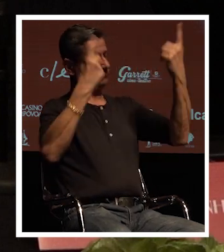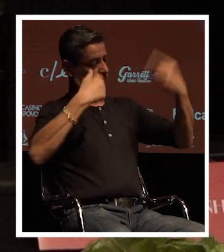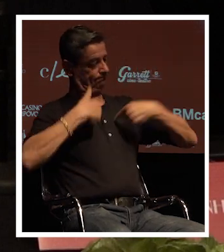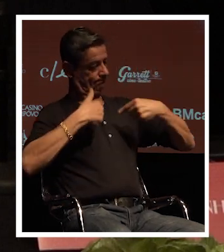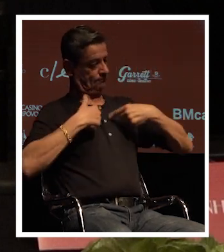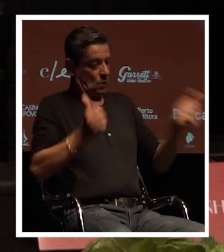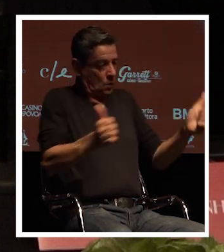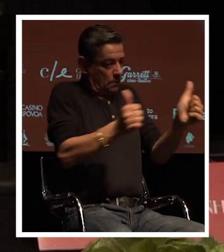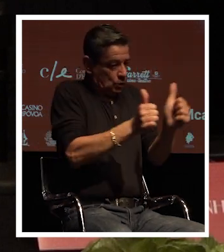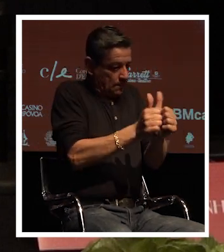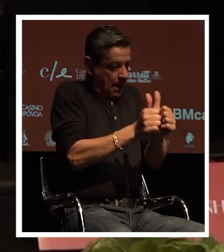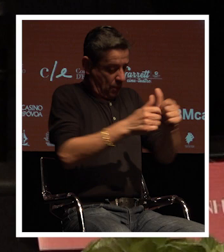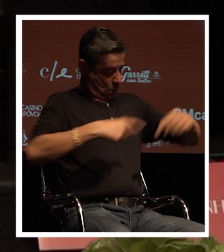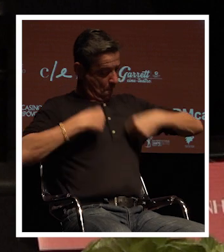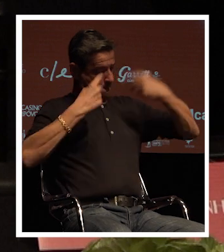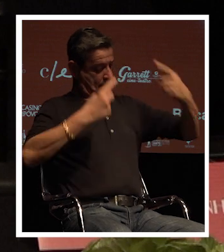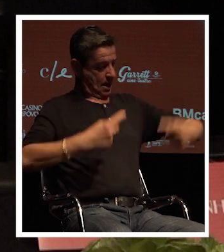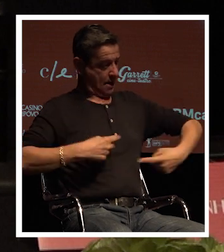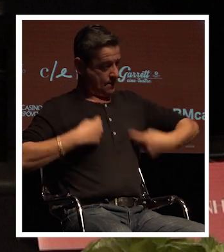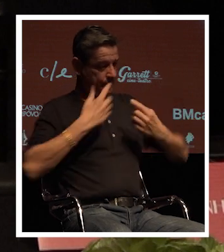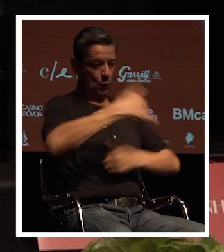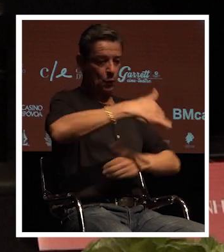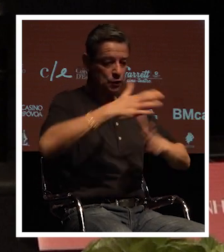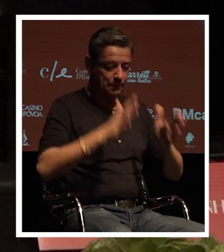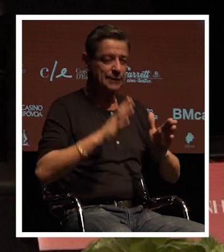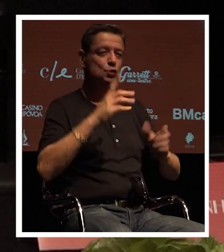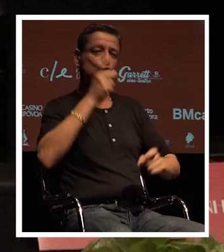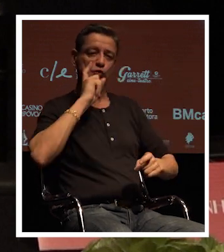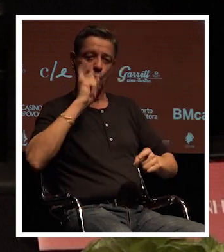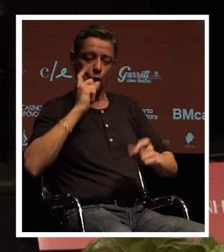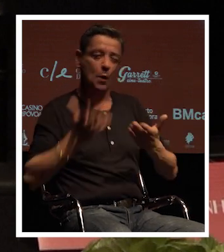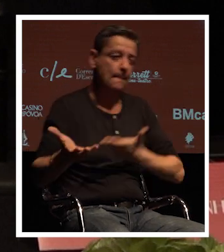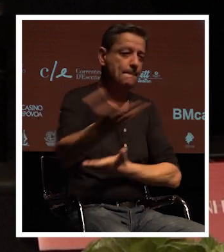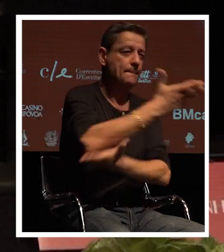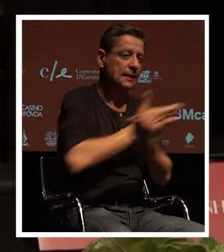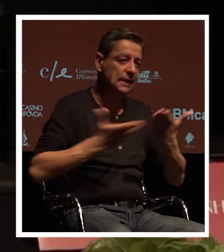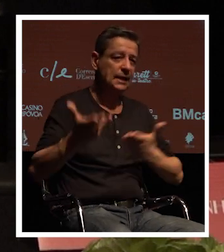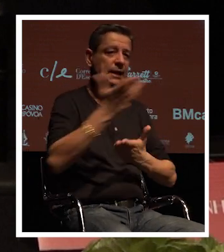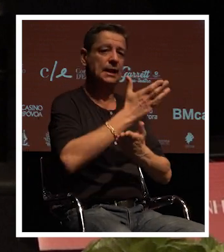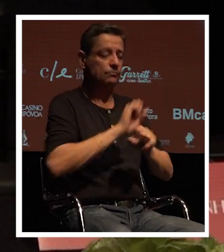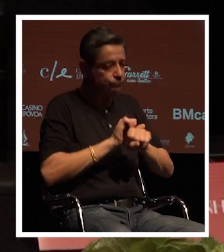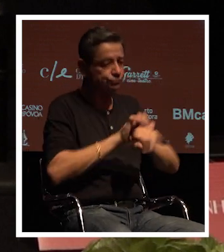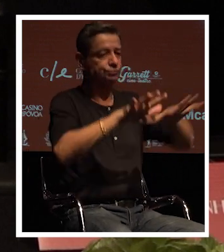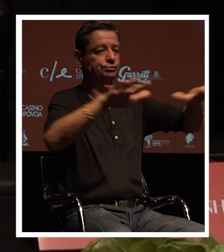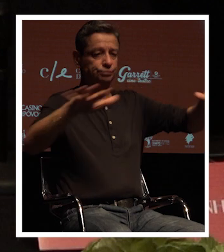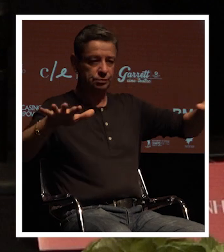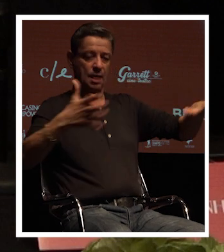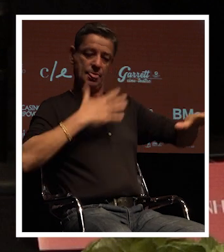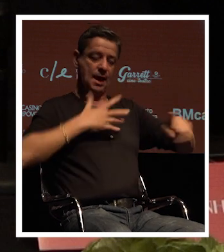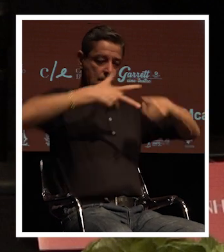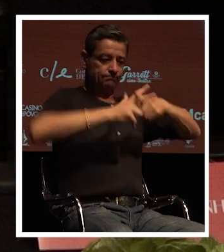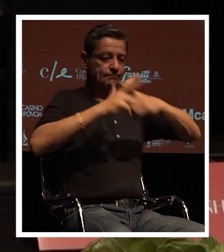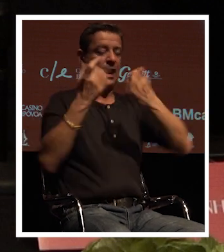me tivesse aproximado de mim que tivesse sido um espaço seguro de partilha que me tivesse dado as ferramentas para aut subsistência a